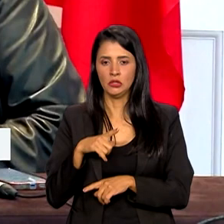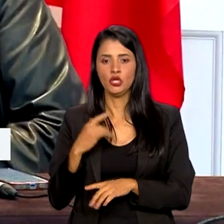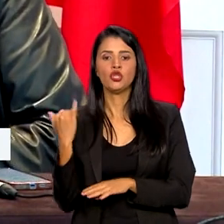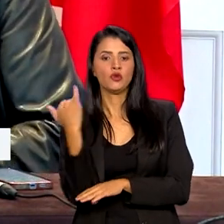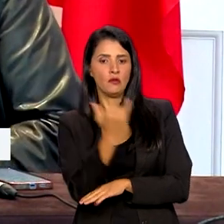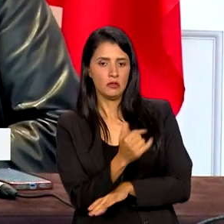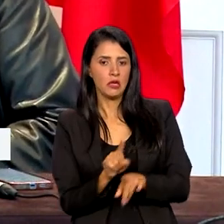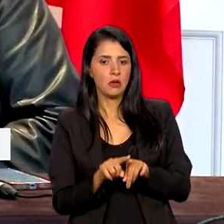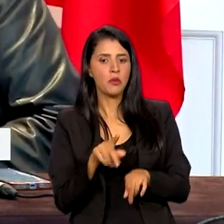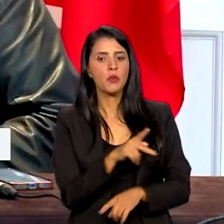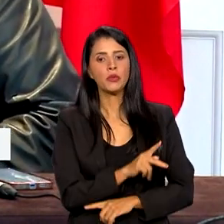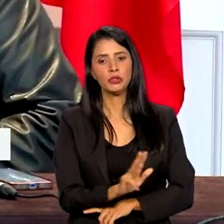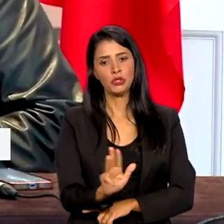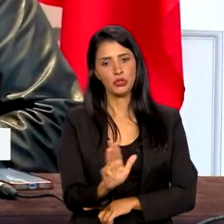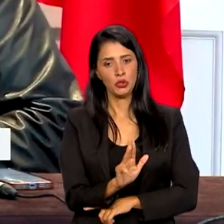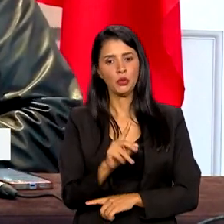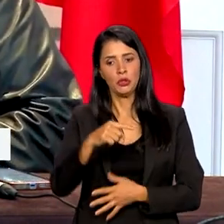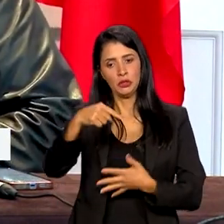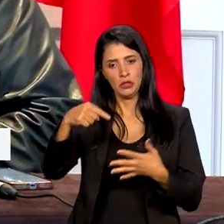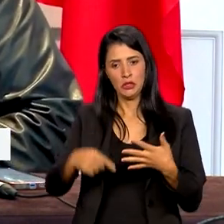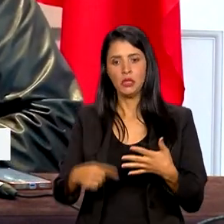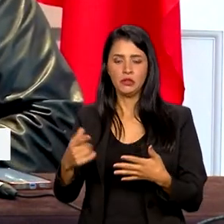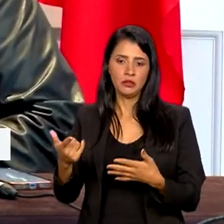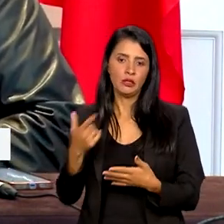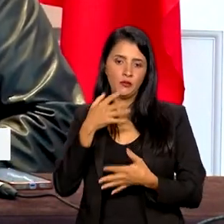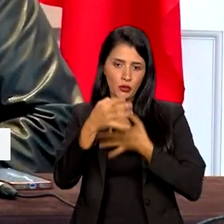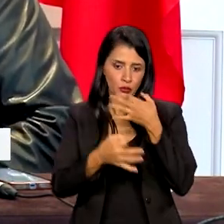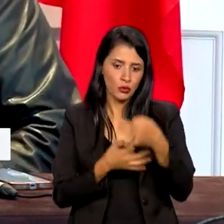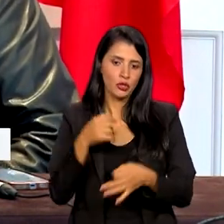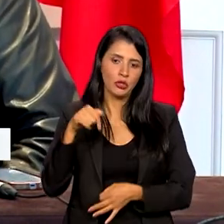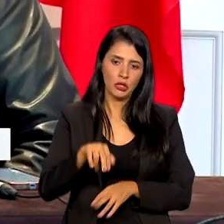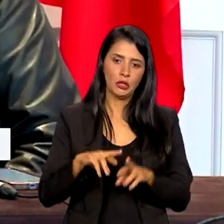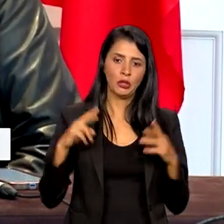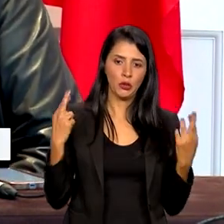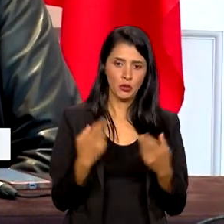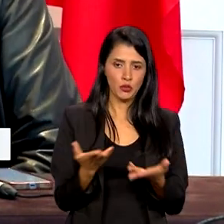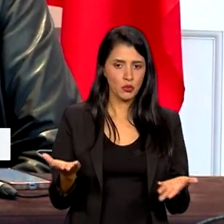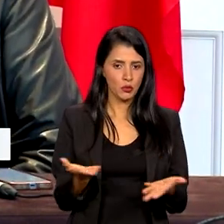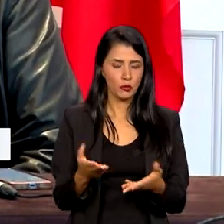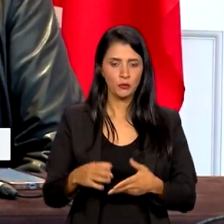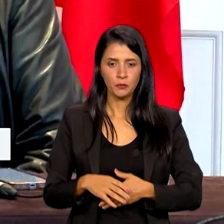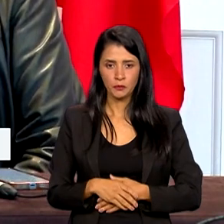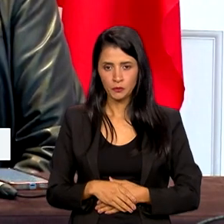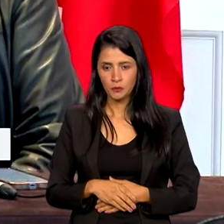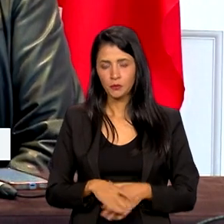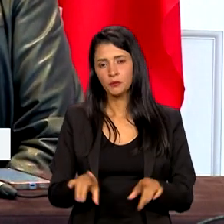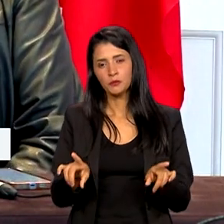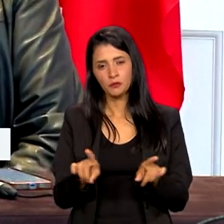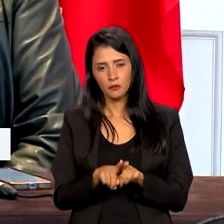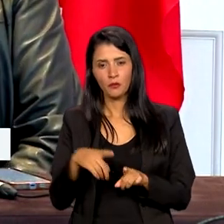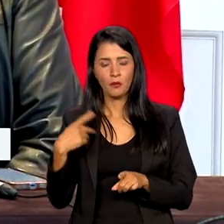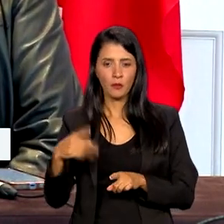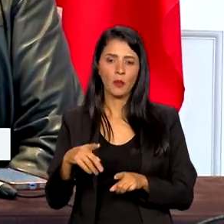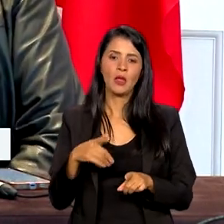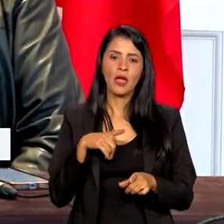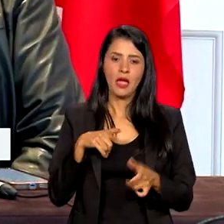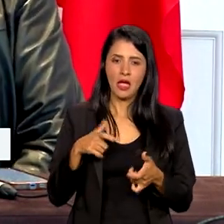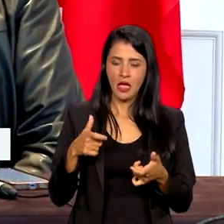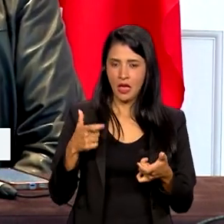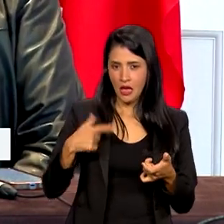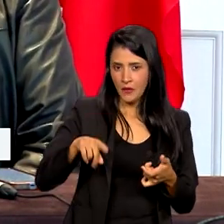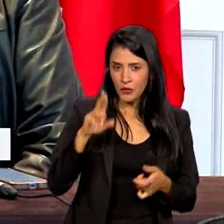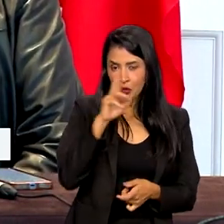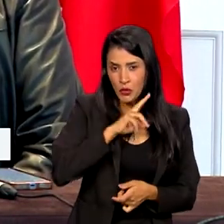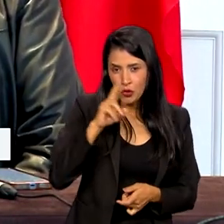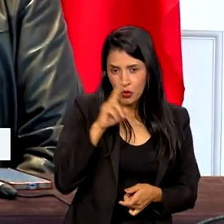ao presidente Lula dessas questões que foram sugeridas aqui na reunião de hoje. Inclusive essa do repatriamento, que é uma questão assim,